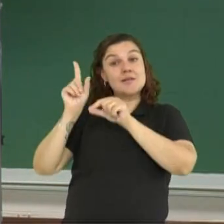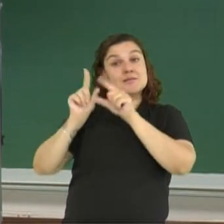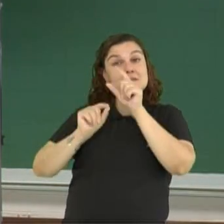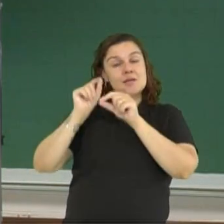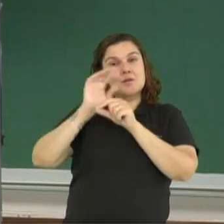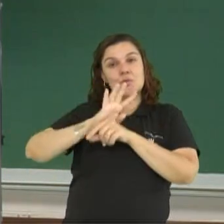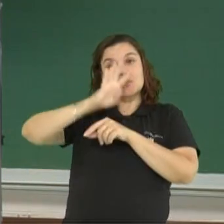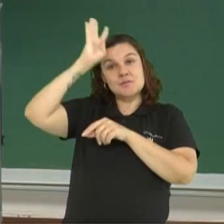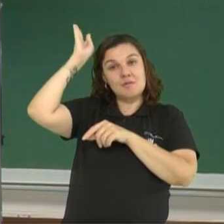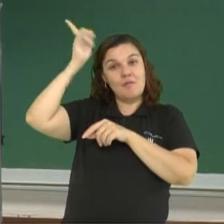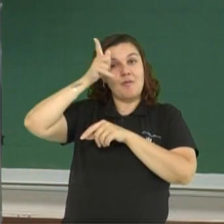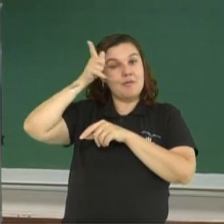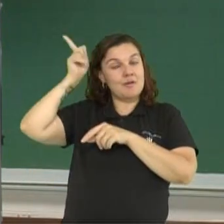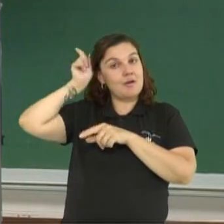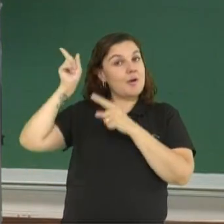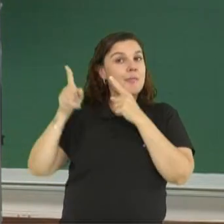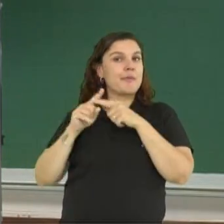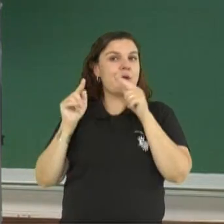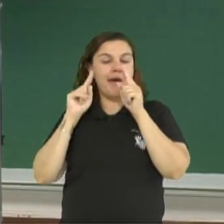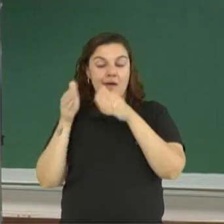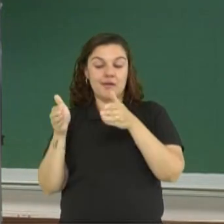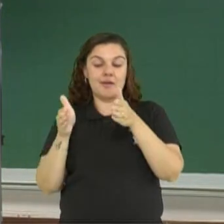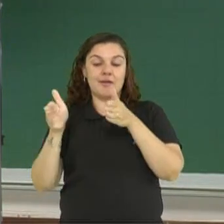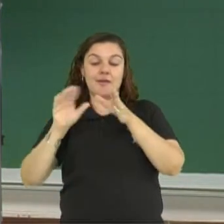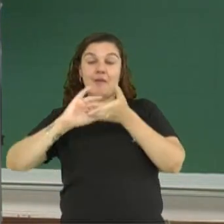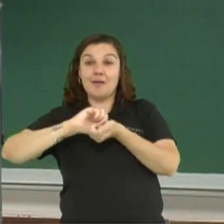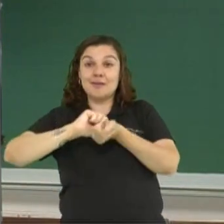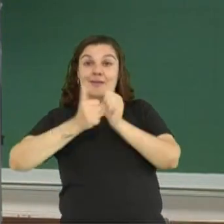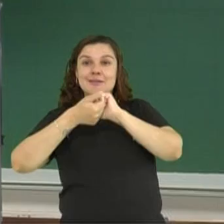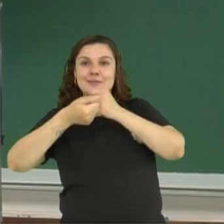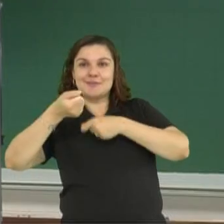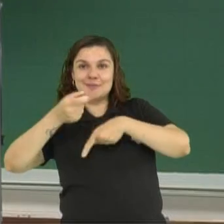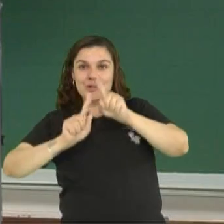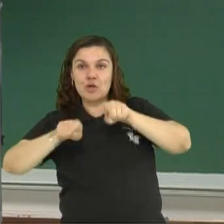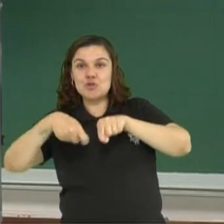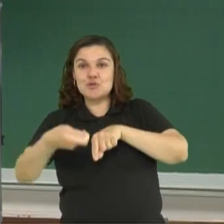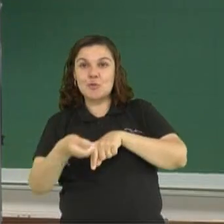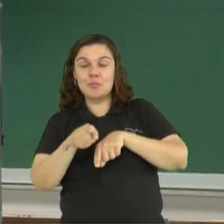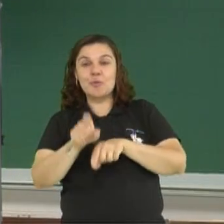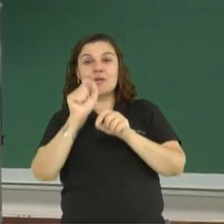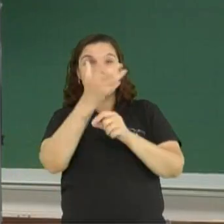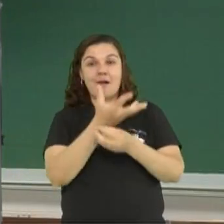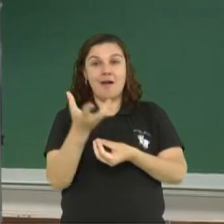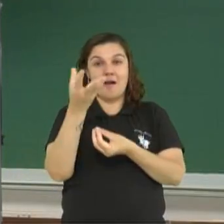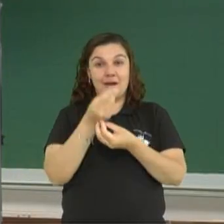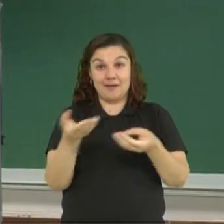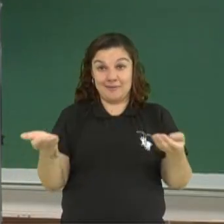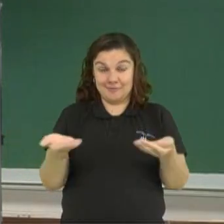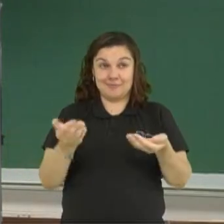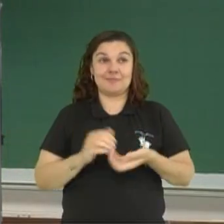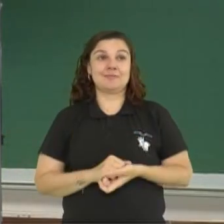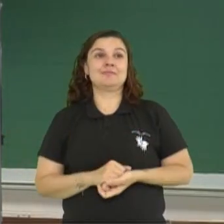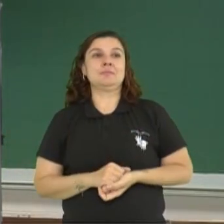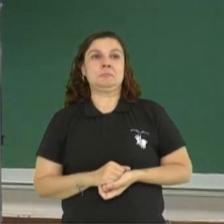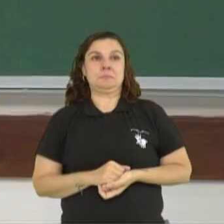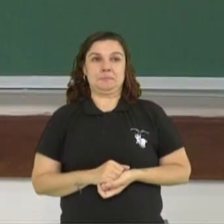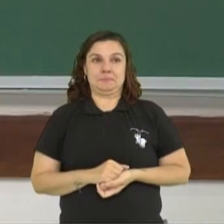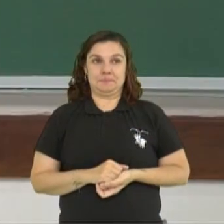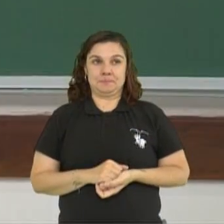2 asteriscos, por quê? Ali vai ter uma transformação de visão sobre arte que a gente vai falar agora.